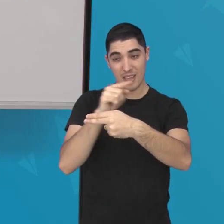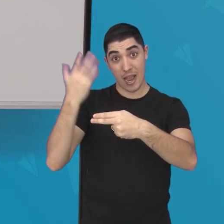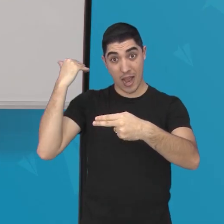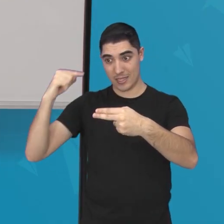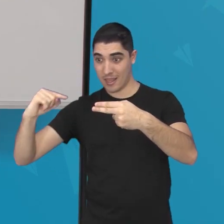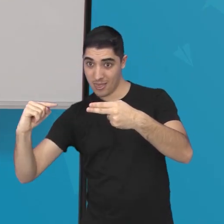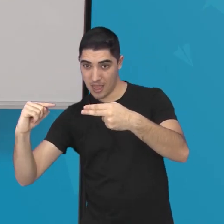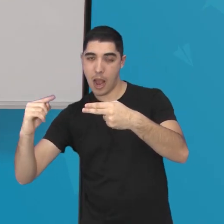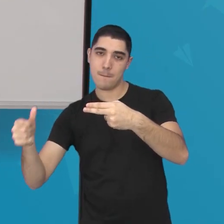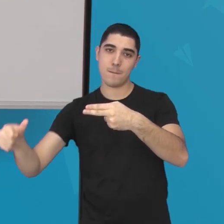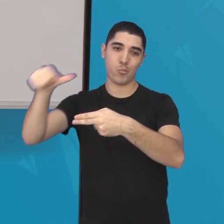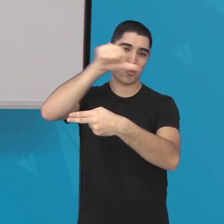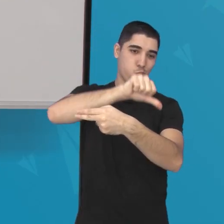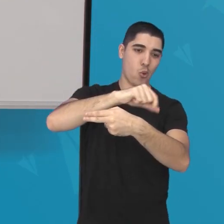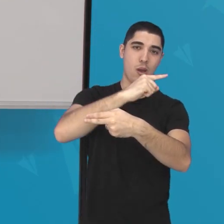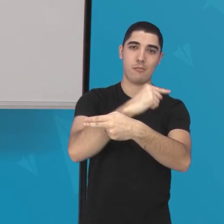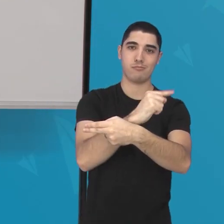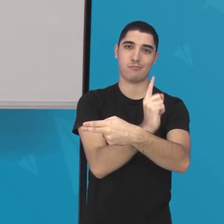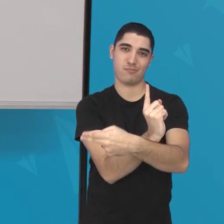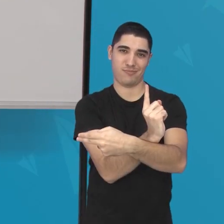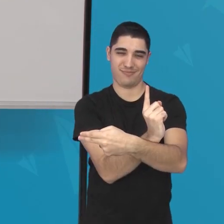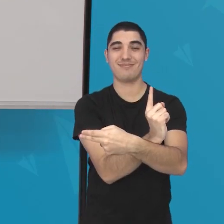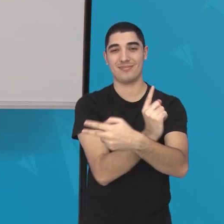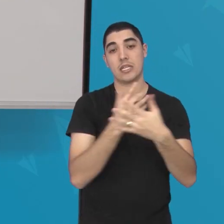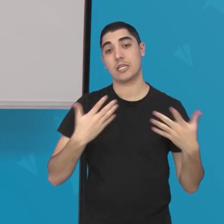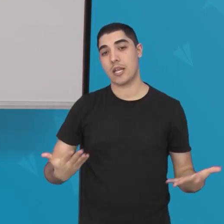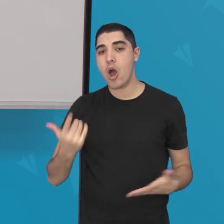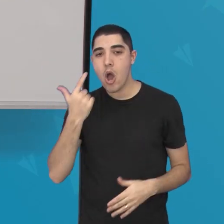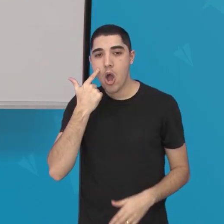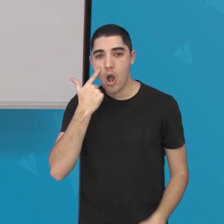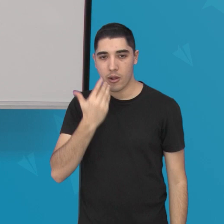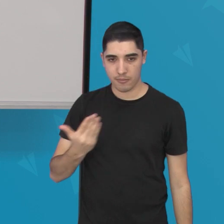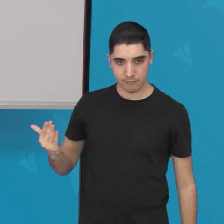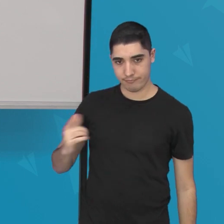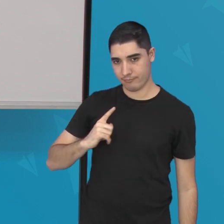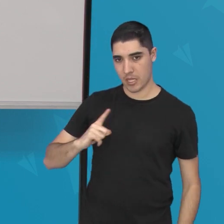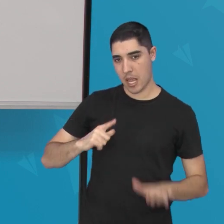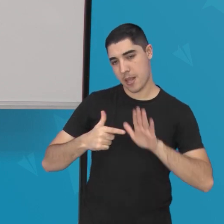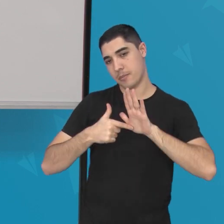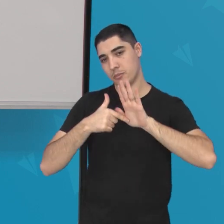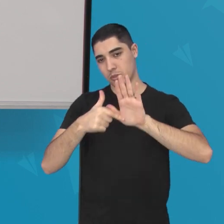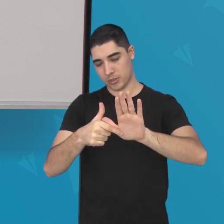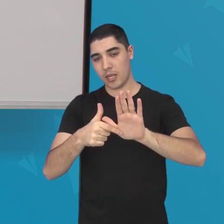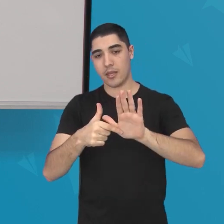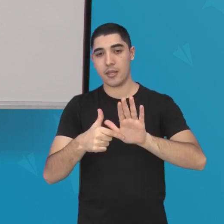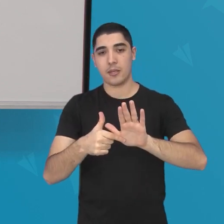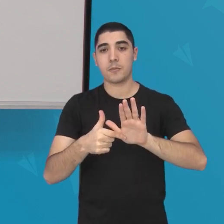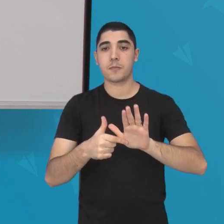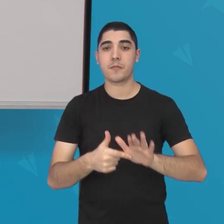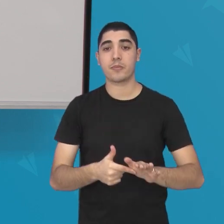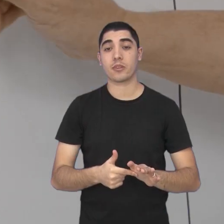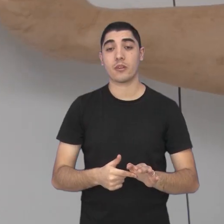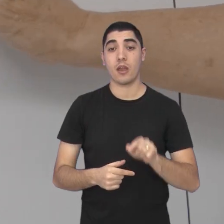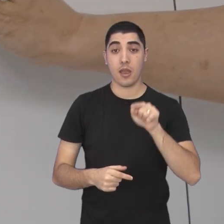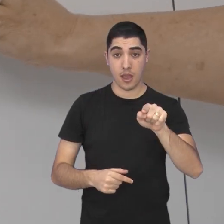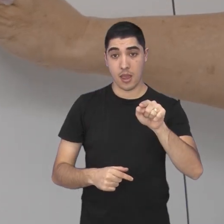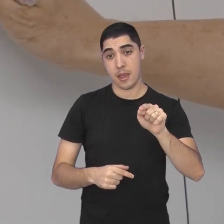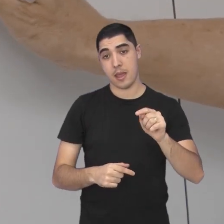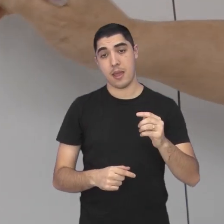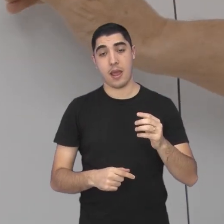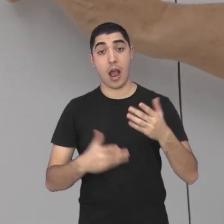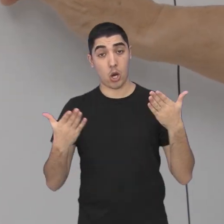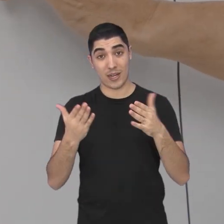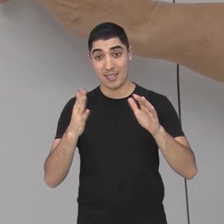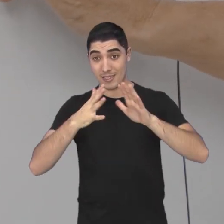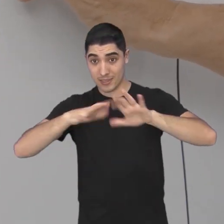Bom, aqui a gente consegue juntar os termos que tem x, que são o menos